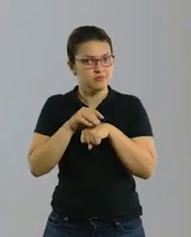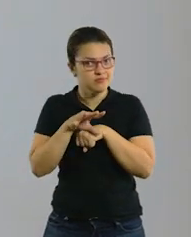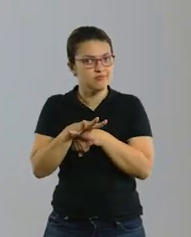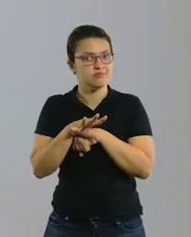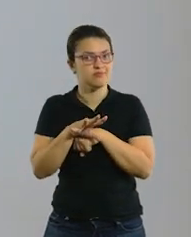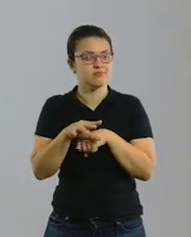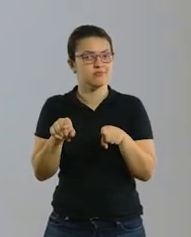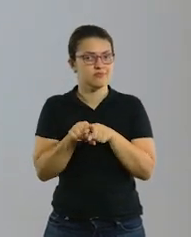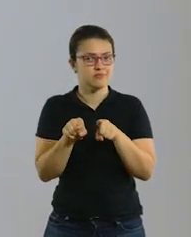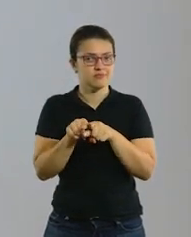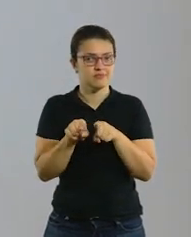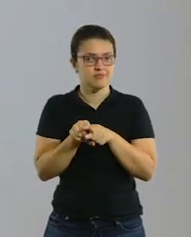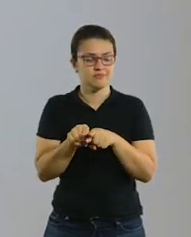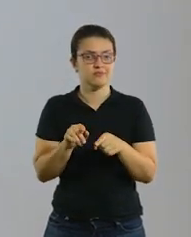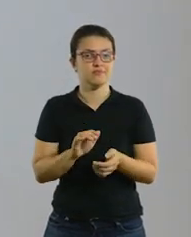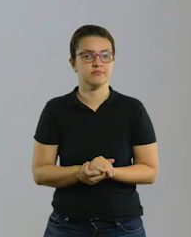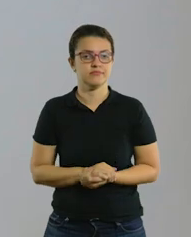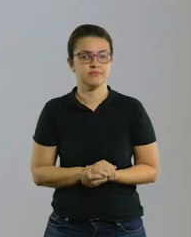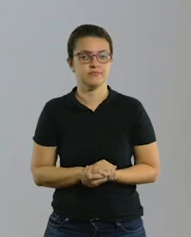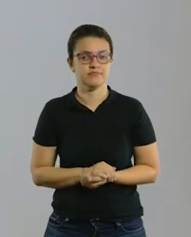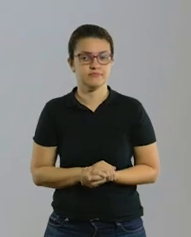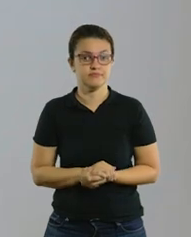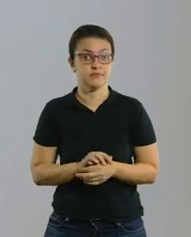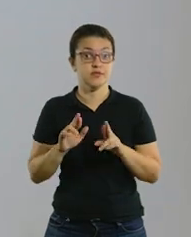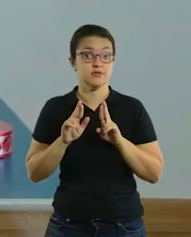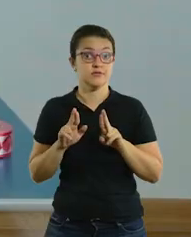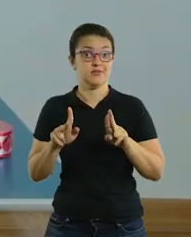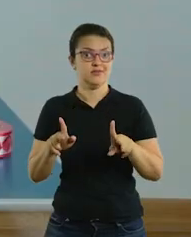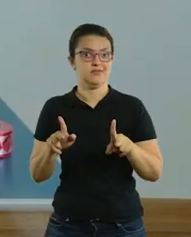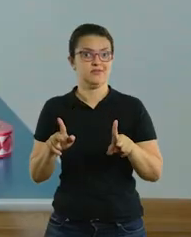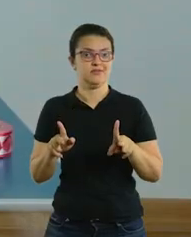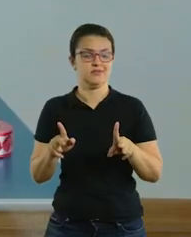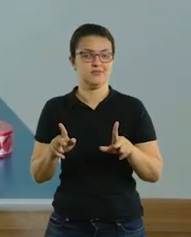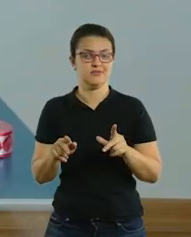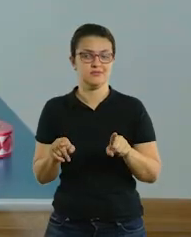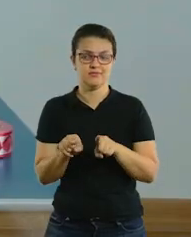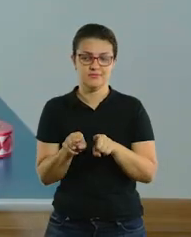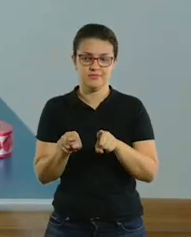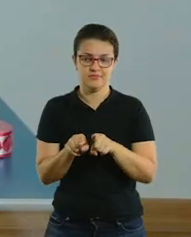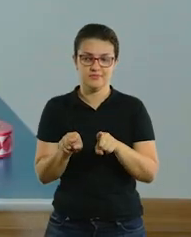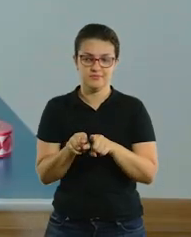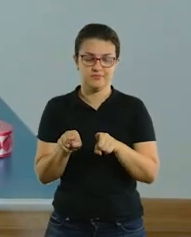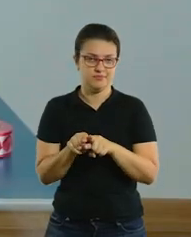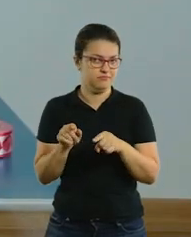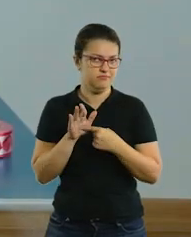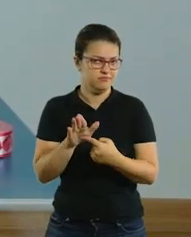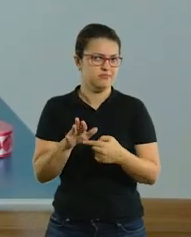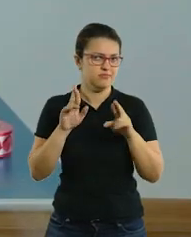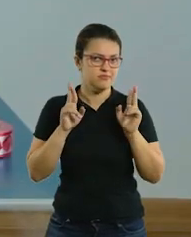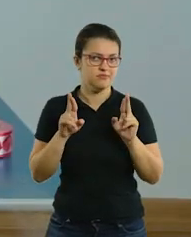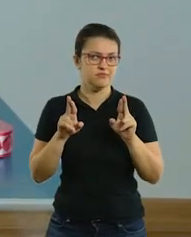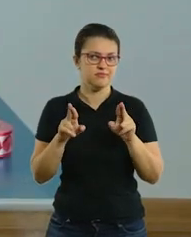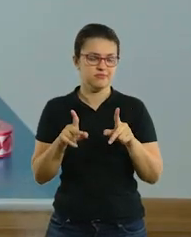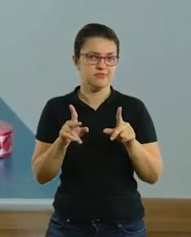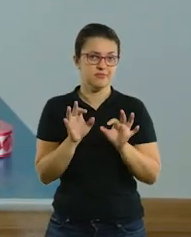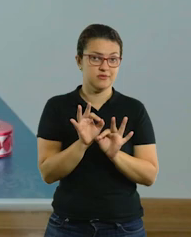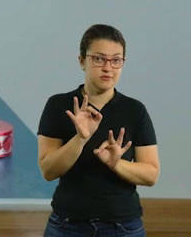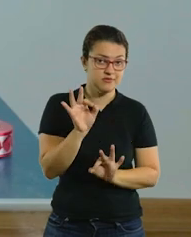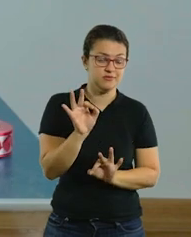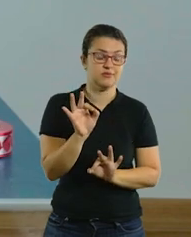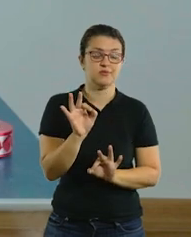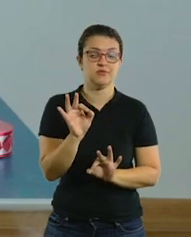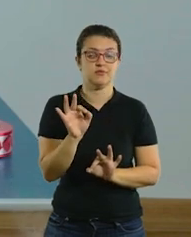dessa proposta, nós temos também a questão das diferenças. Vamos trabalhar um pouco das diferenças dentro